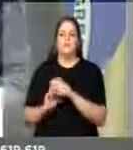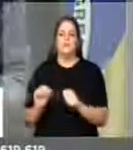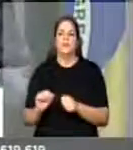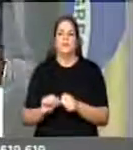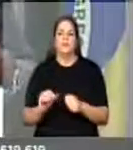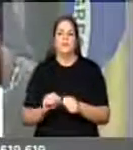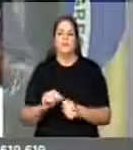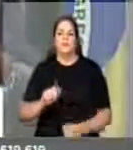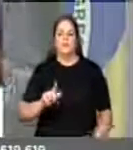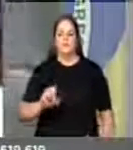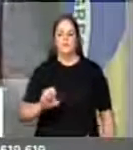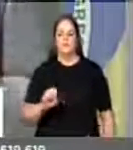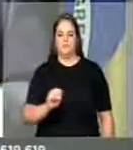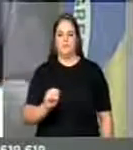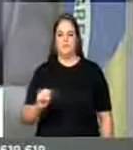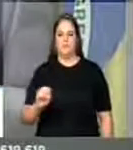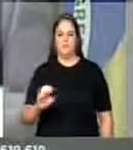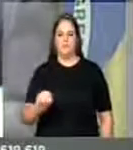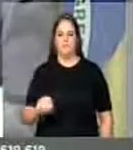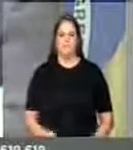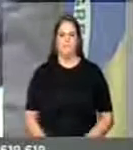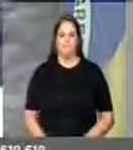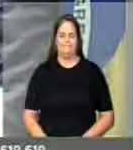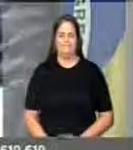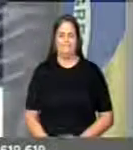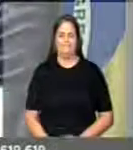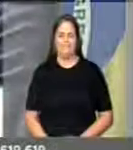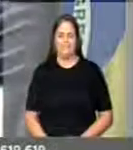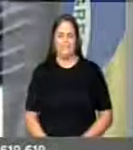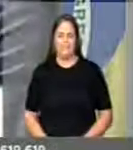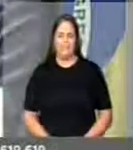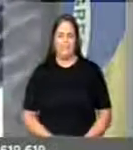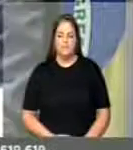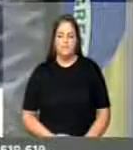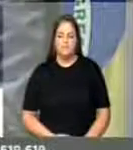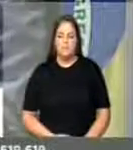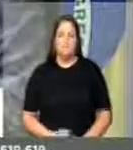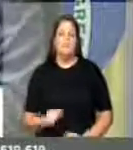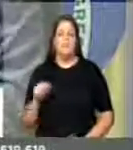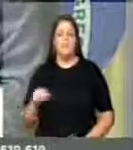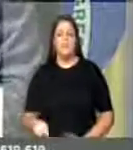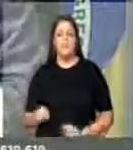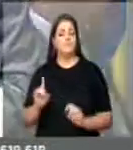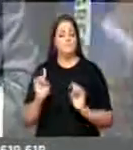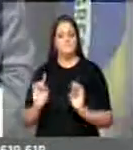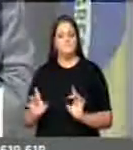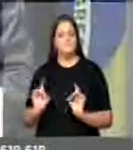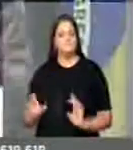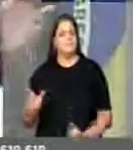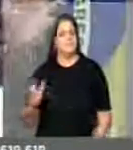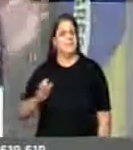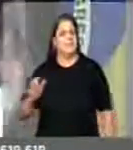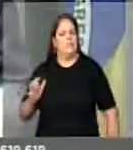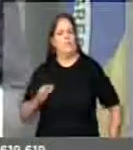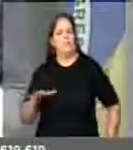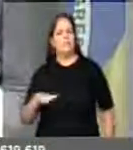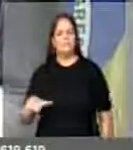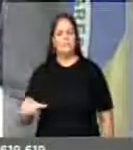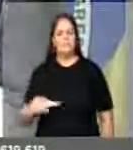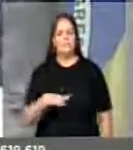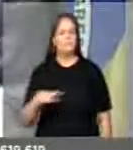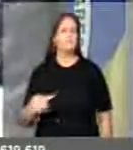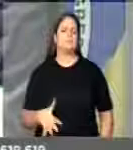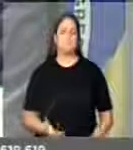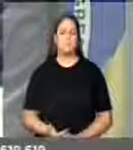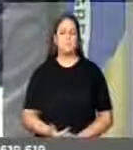uma economia muito efervescente e de muita riqueza daquela região. E hoje um dos graves